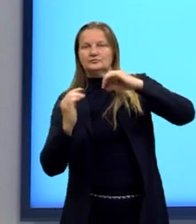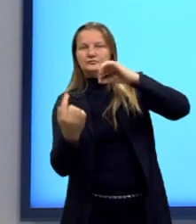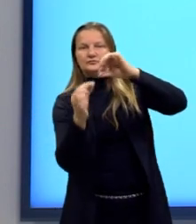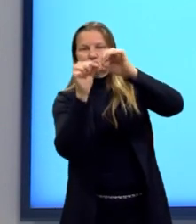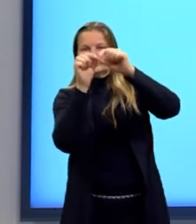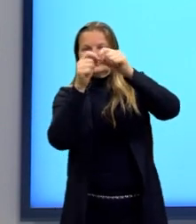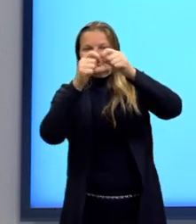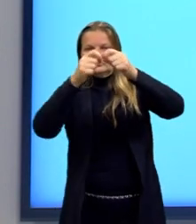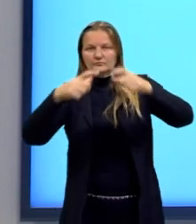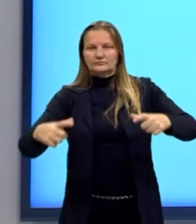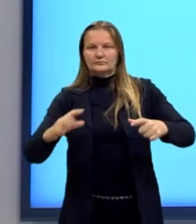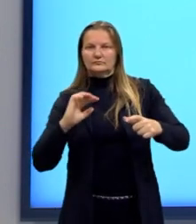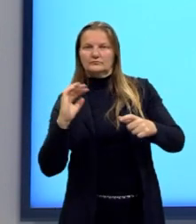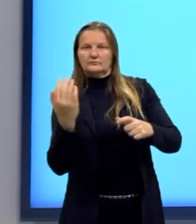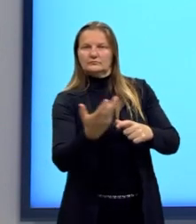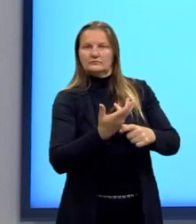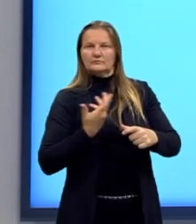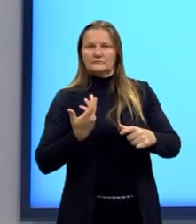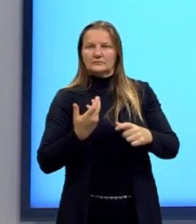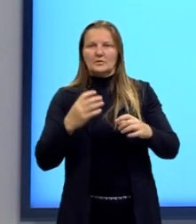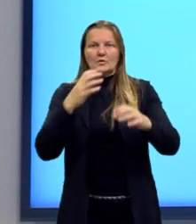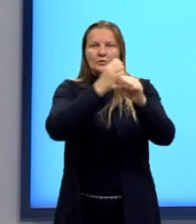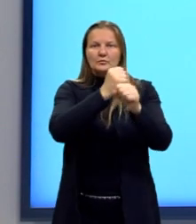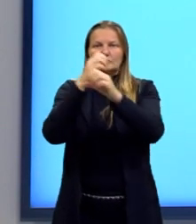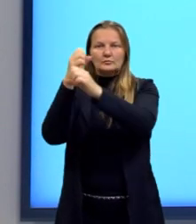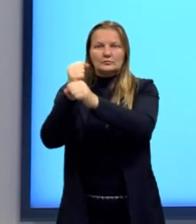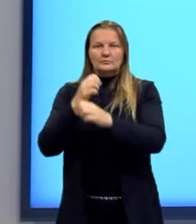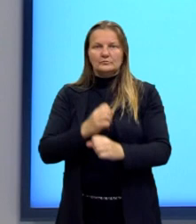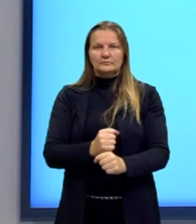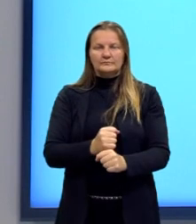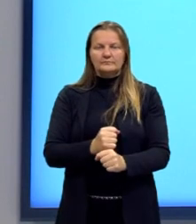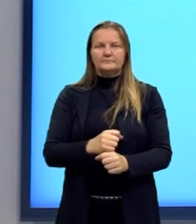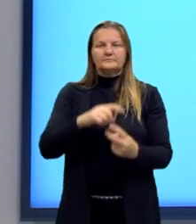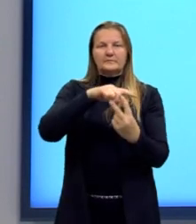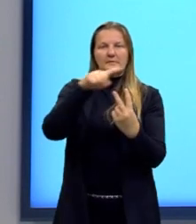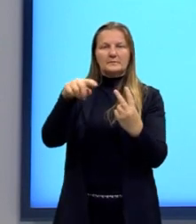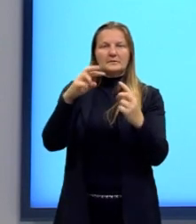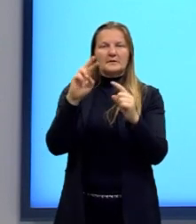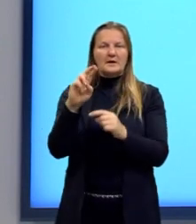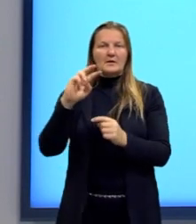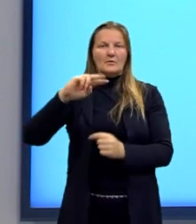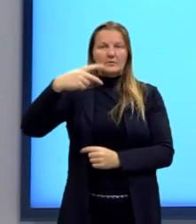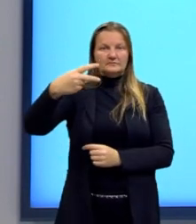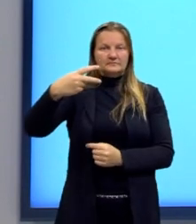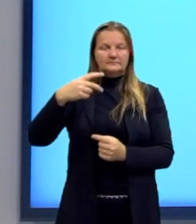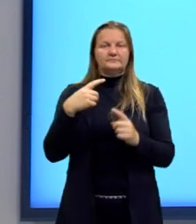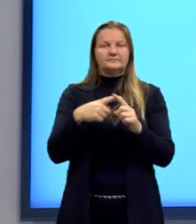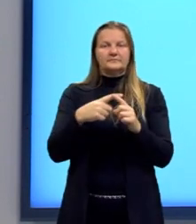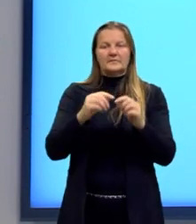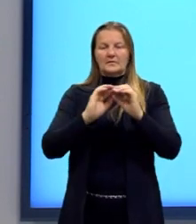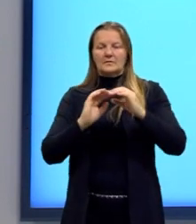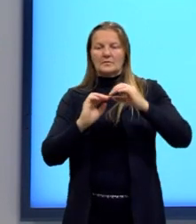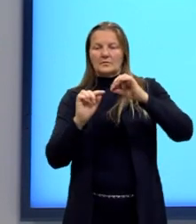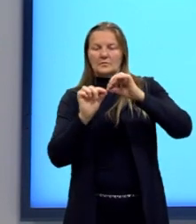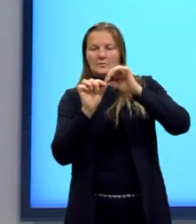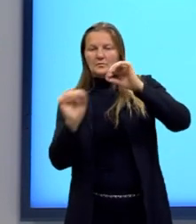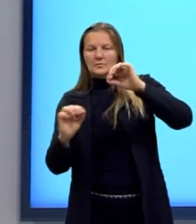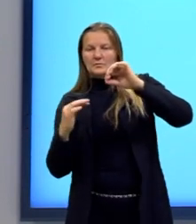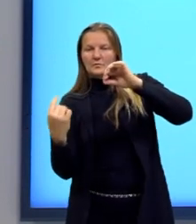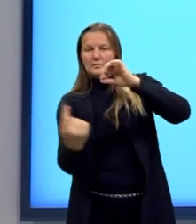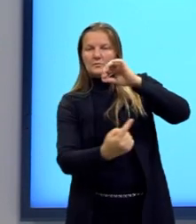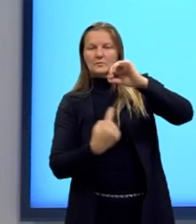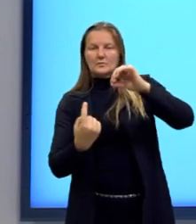para calcular a área total então área da base pi R ao quadrado área lateral